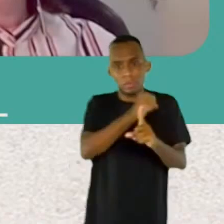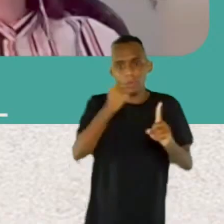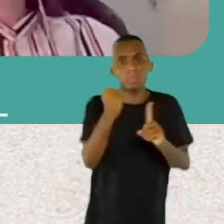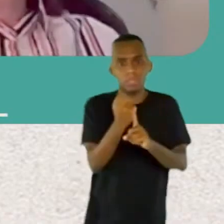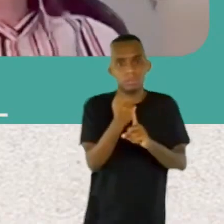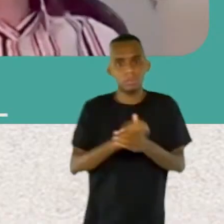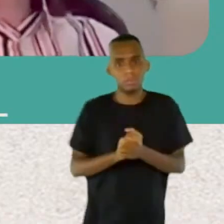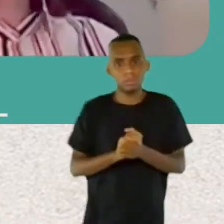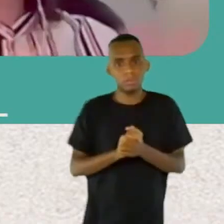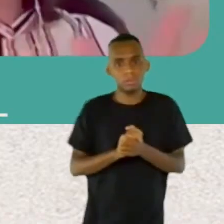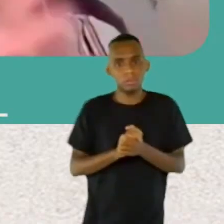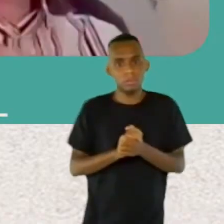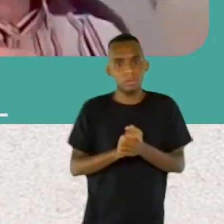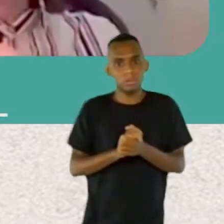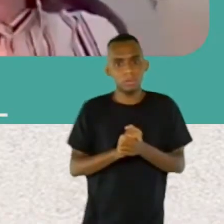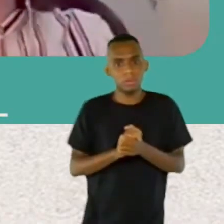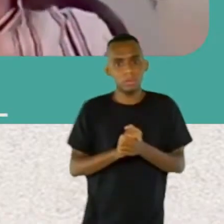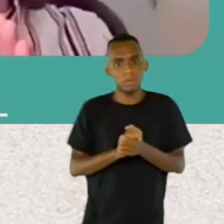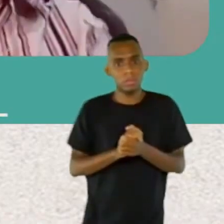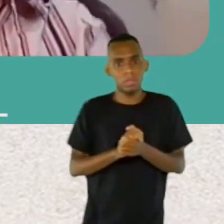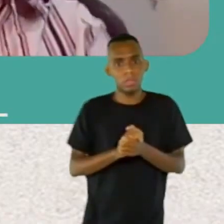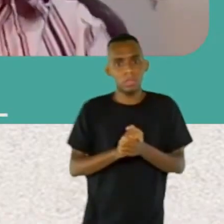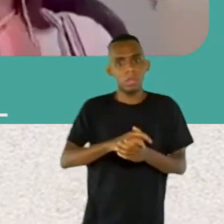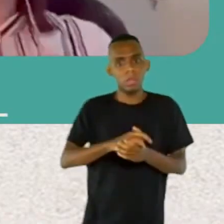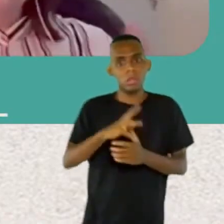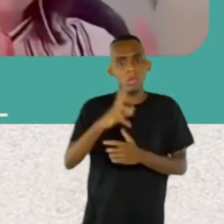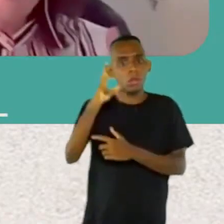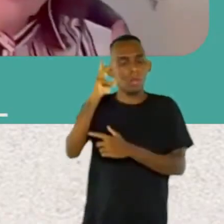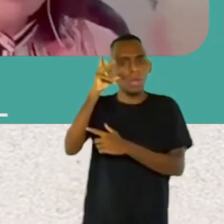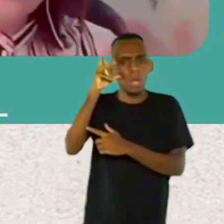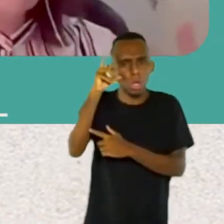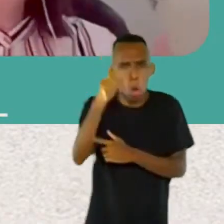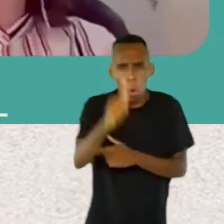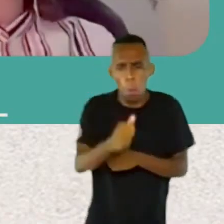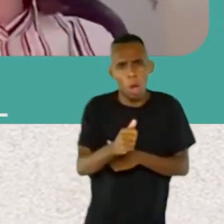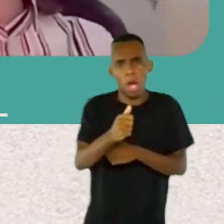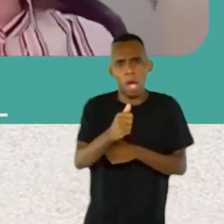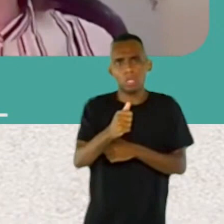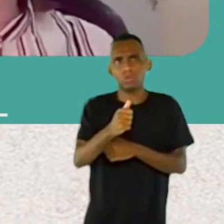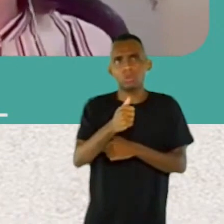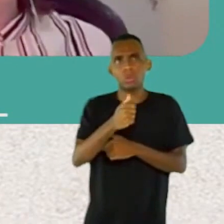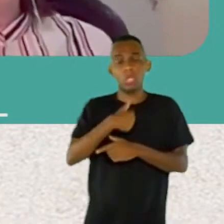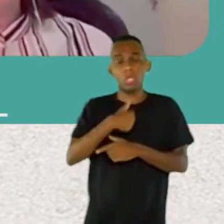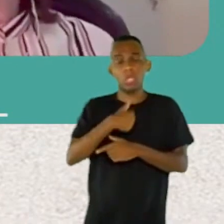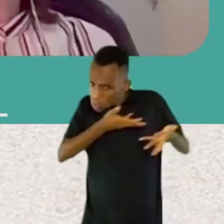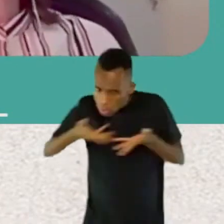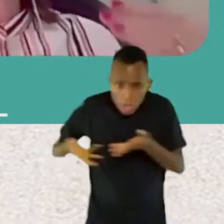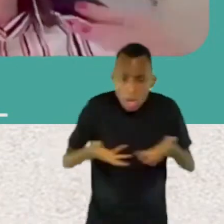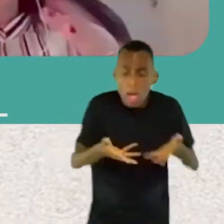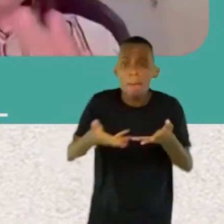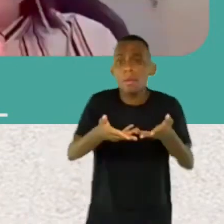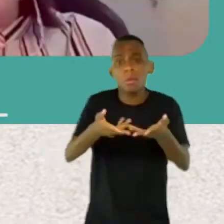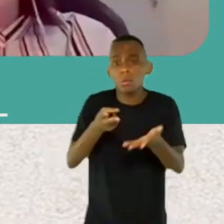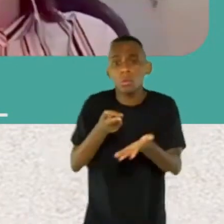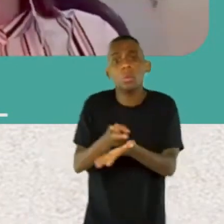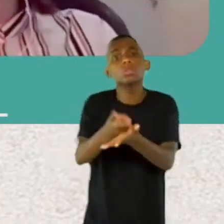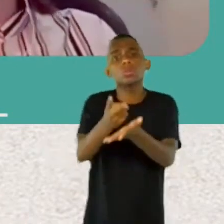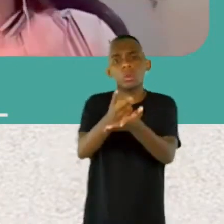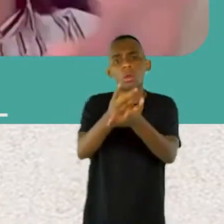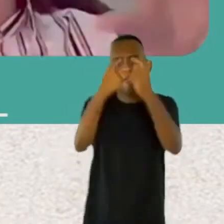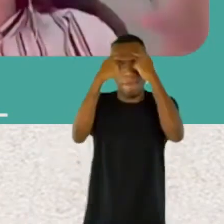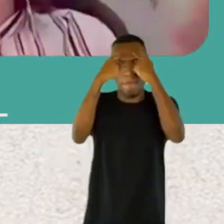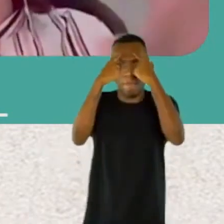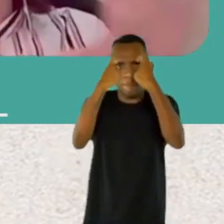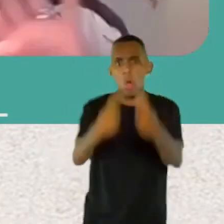Eu não acho que eu saí do meu percurso. Eu acho que eu continuo a falar de violência, né? Mas eu sempre abordo